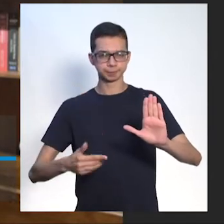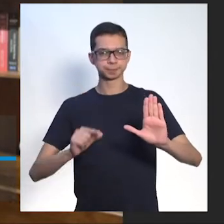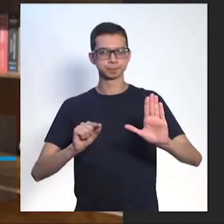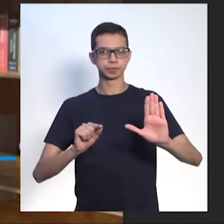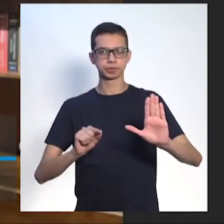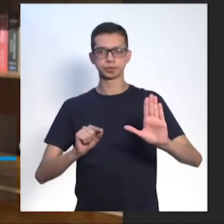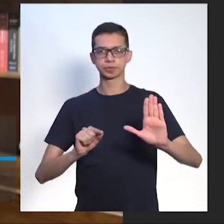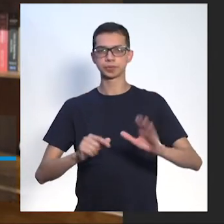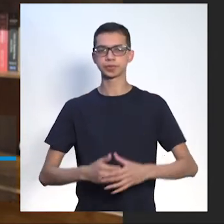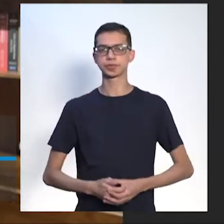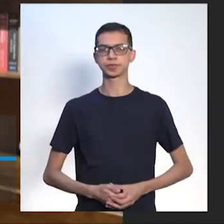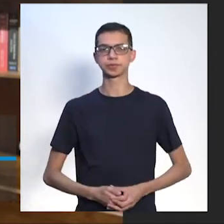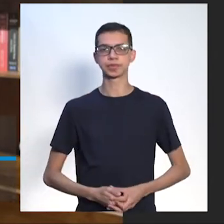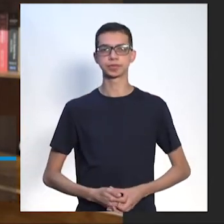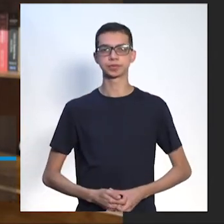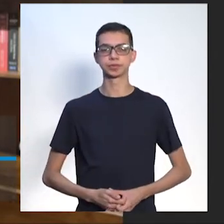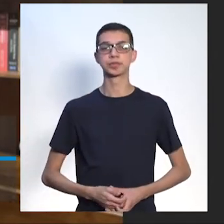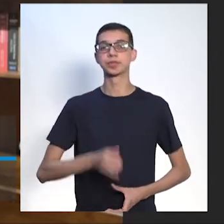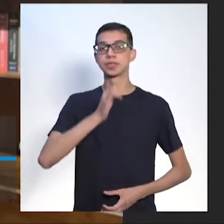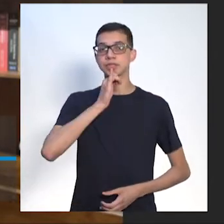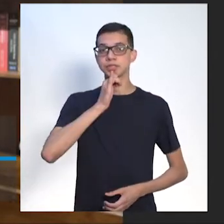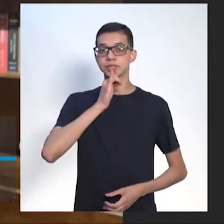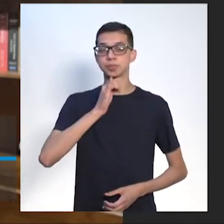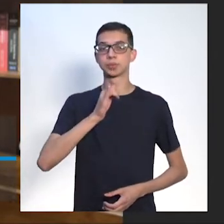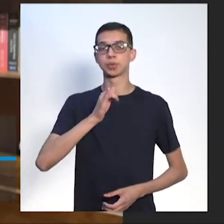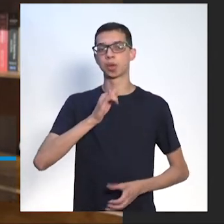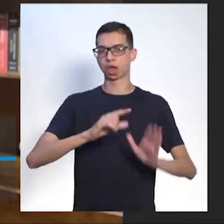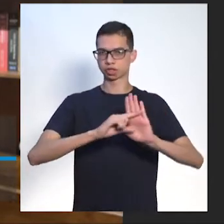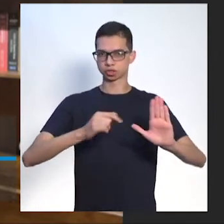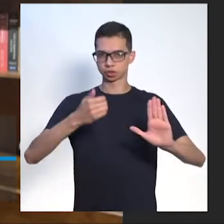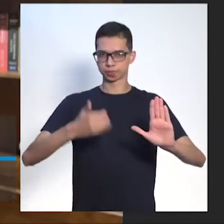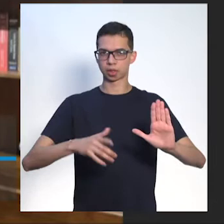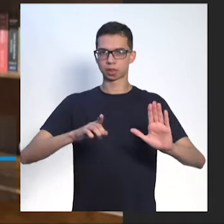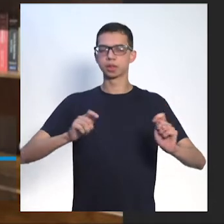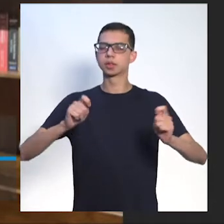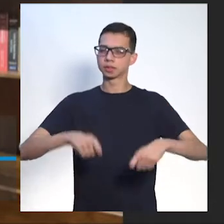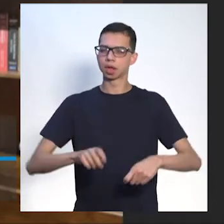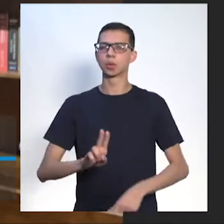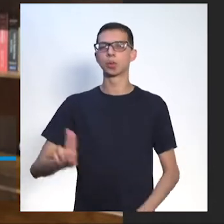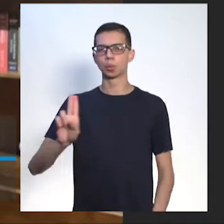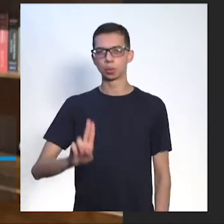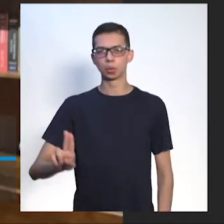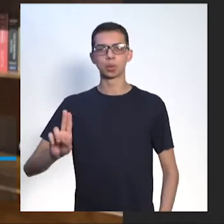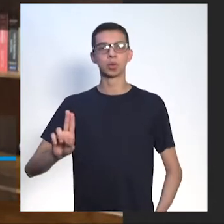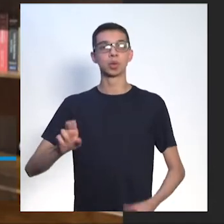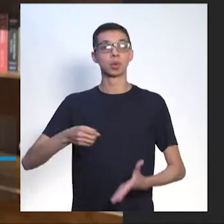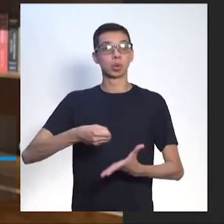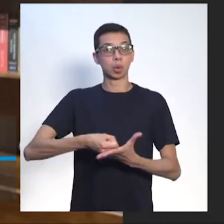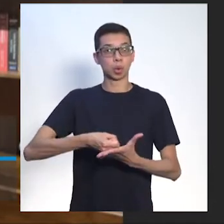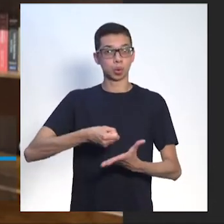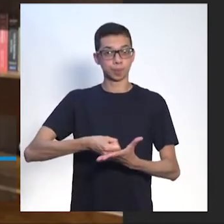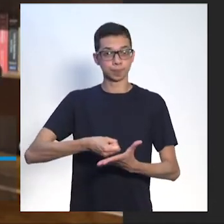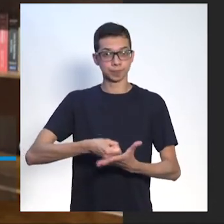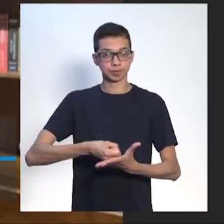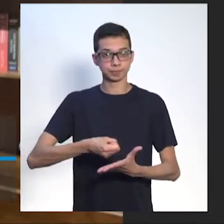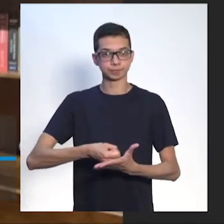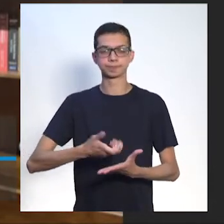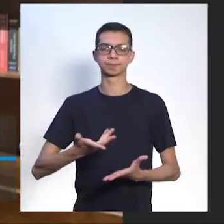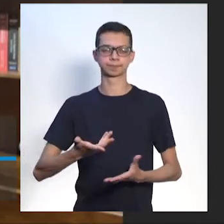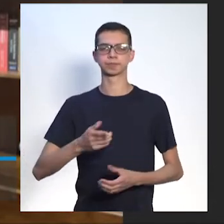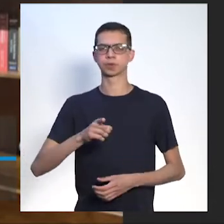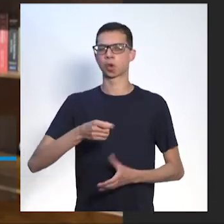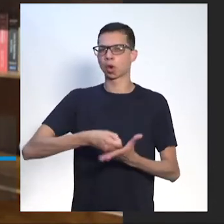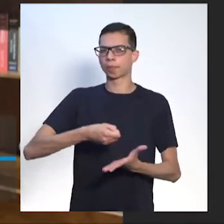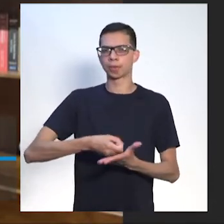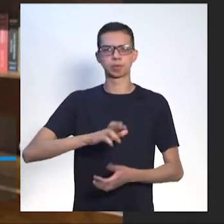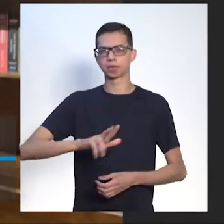simplesmente o seguinte: olha, você pode usar obrigatoriamente, não é obrigado a usar o